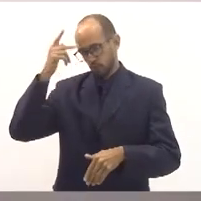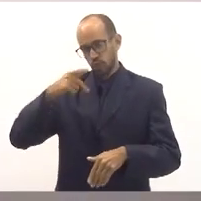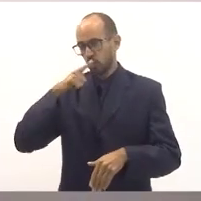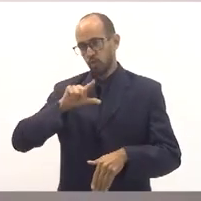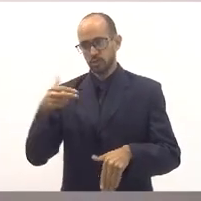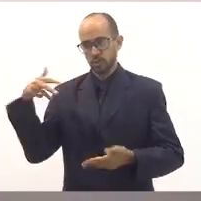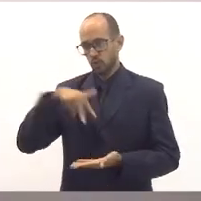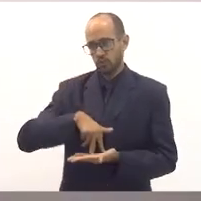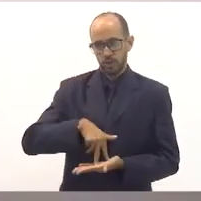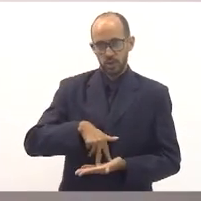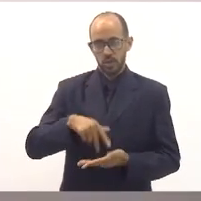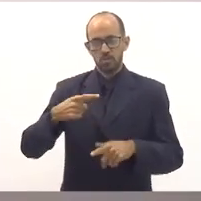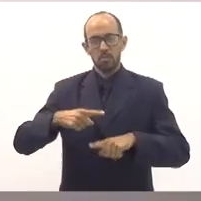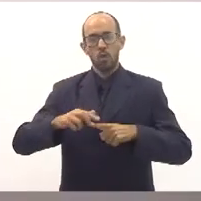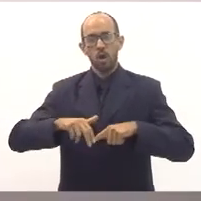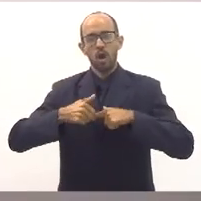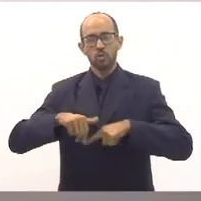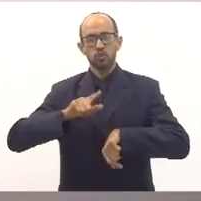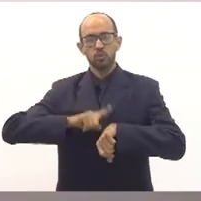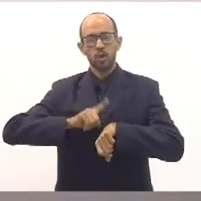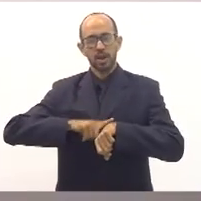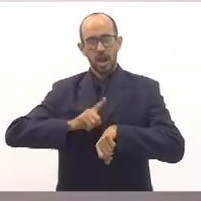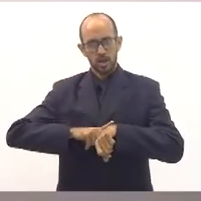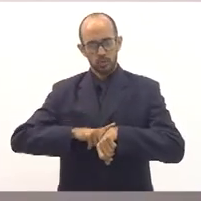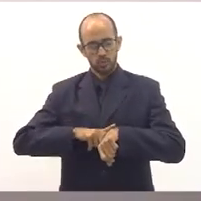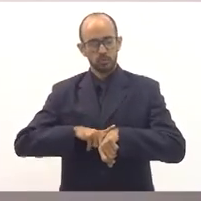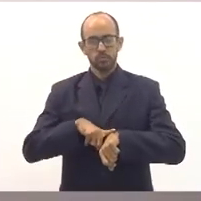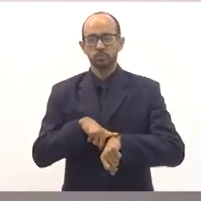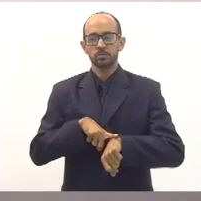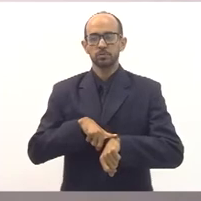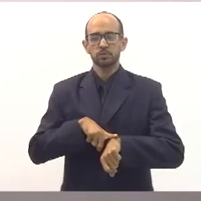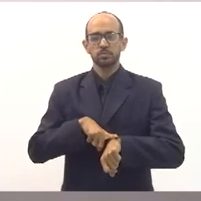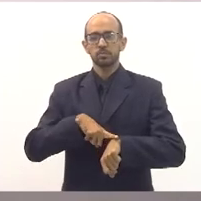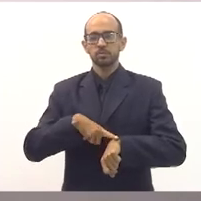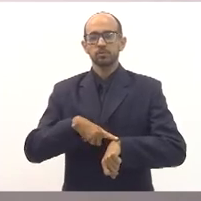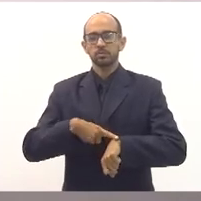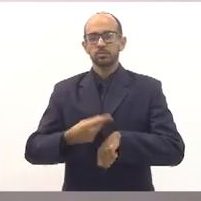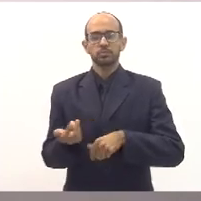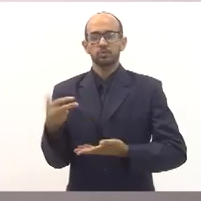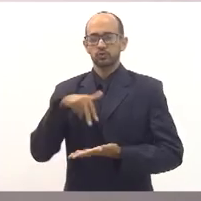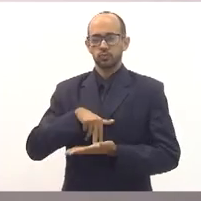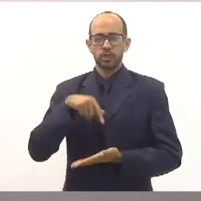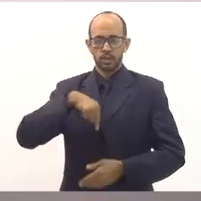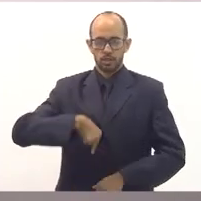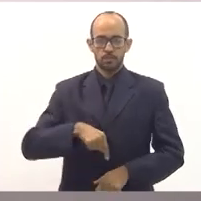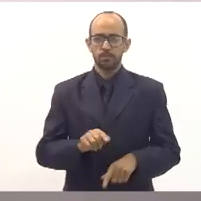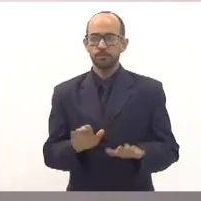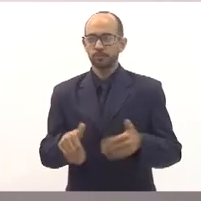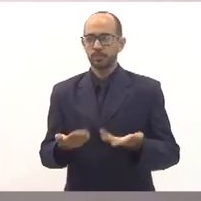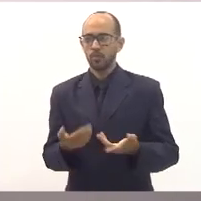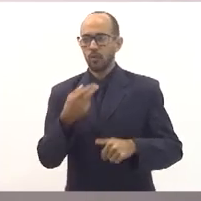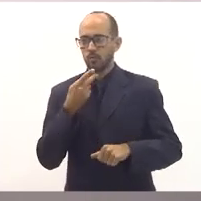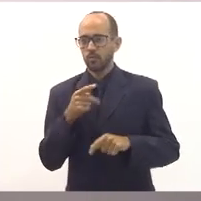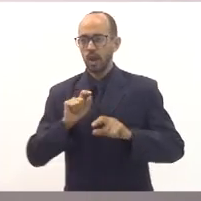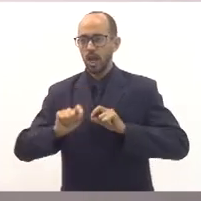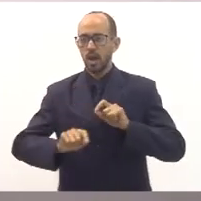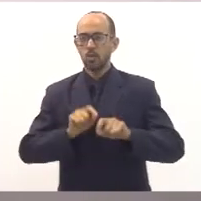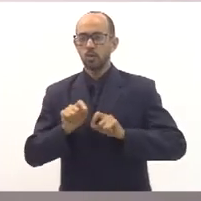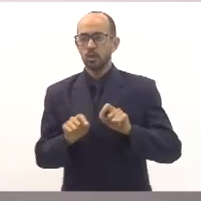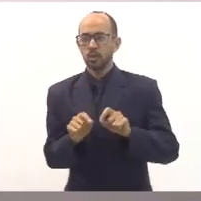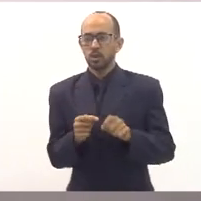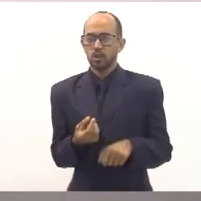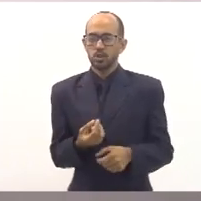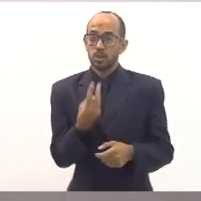o horário realmente é o horário que priva algumas pessoas de estar aqui vai aparecer aqui aí eu vou falar um pouco dos dois